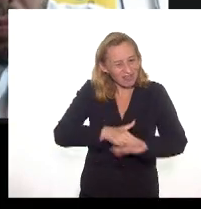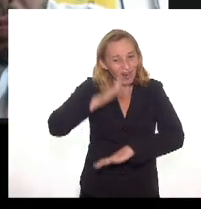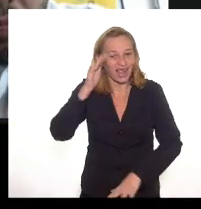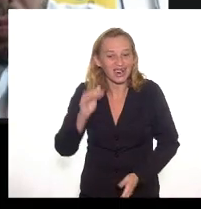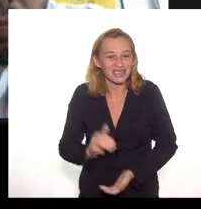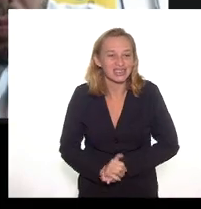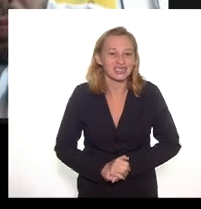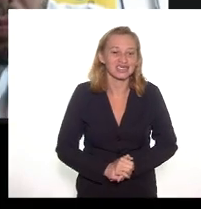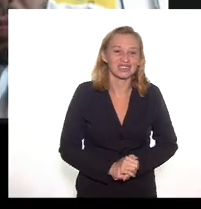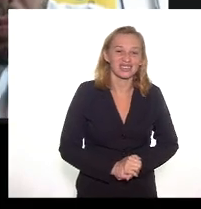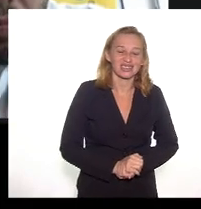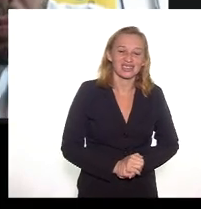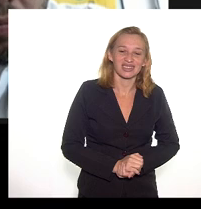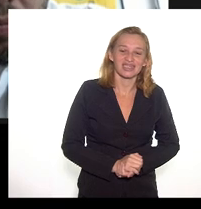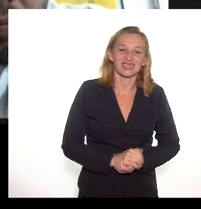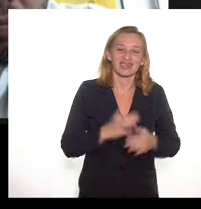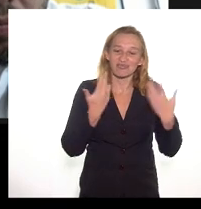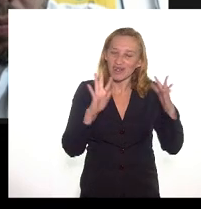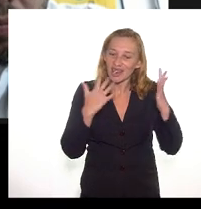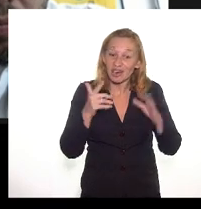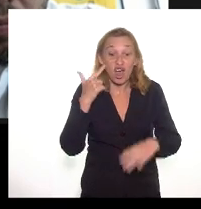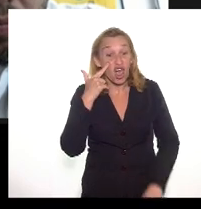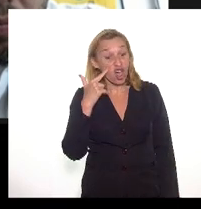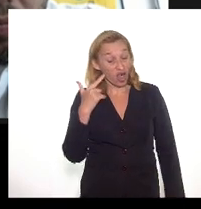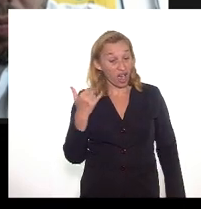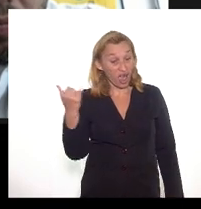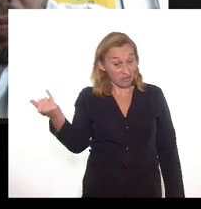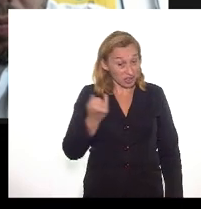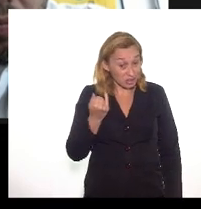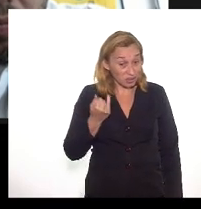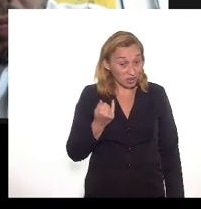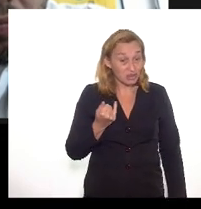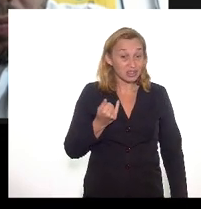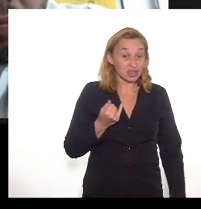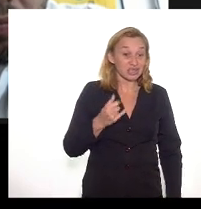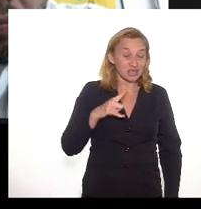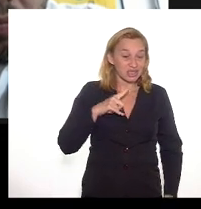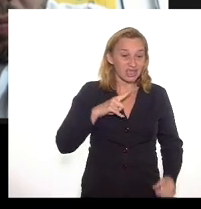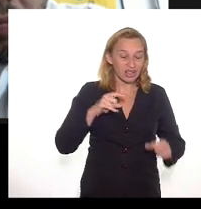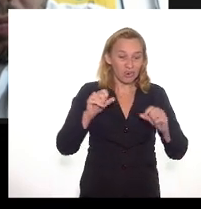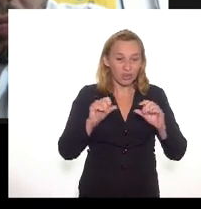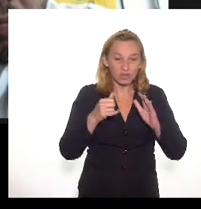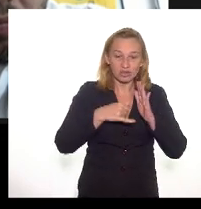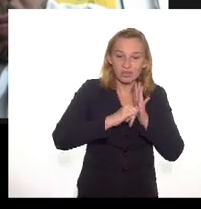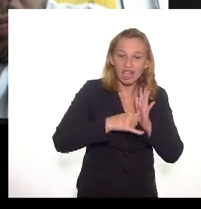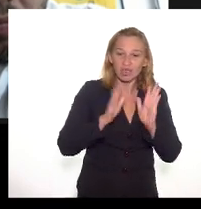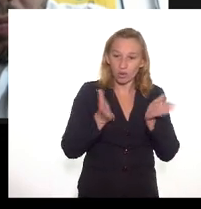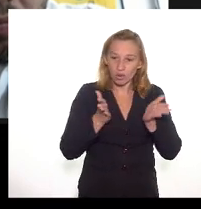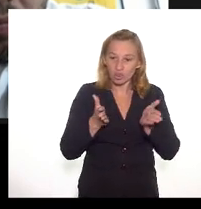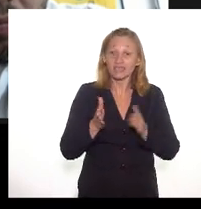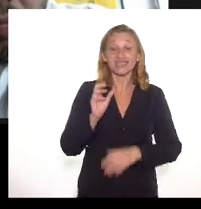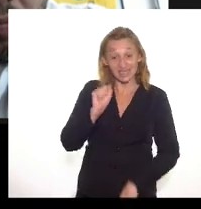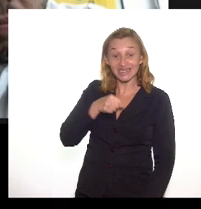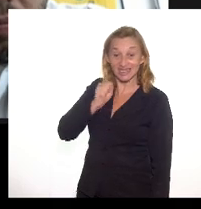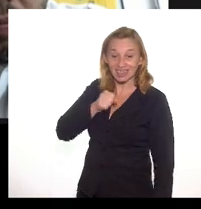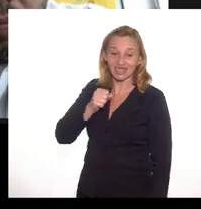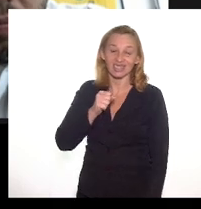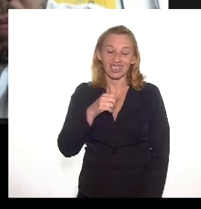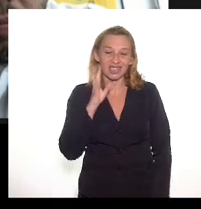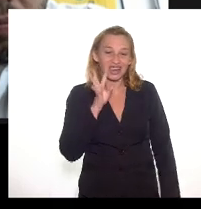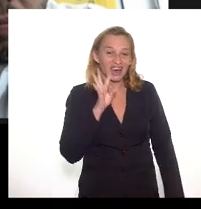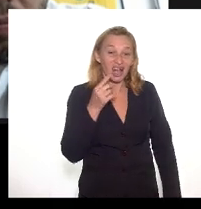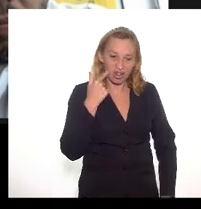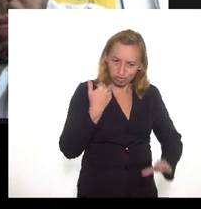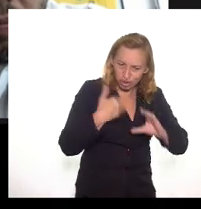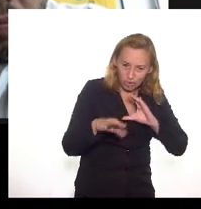Escola sem censura. Escola sem censura. Sabendo, eu fui avisado ontem que seria sancionado e publicado hoje. Já publicou? Publicou. Bacana. Eu te